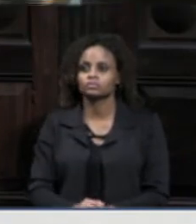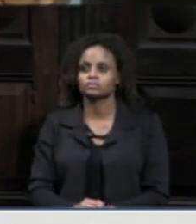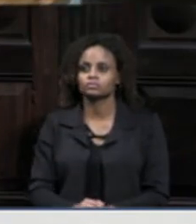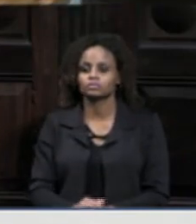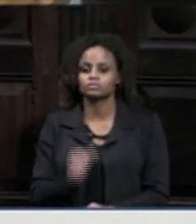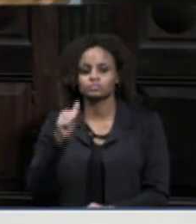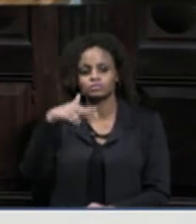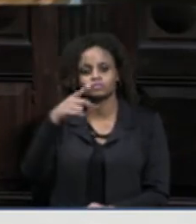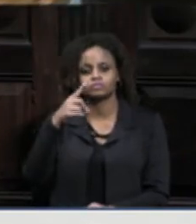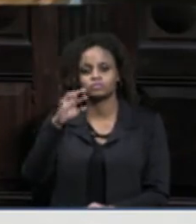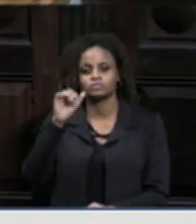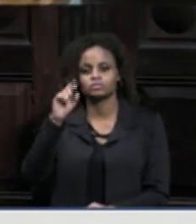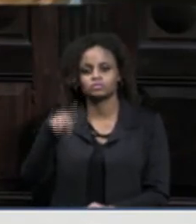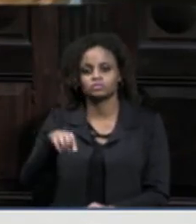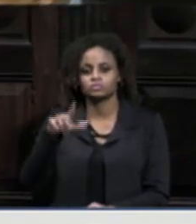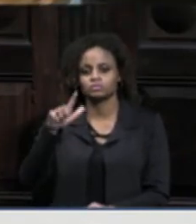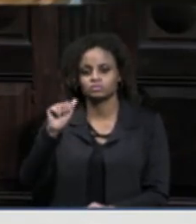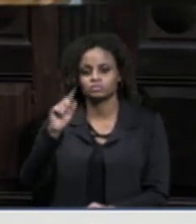André Lazzaroni.